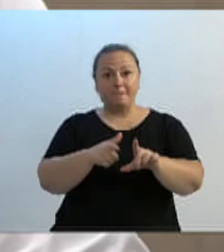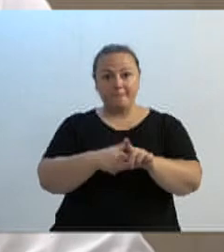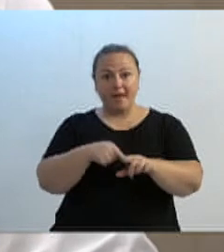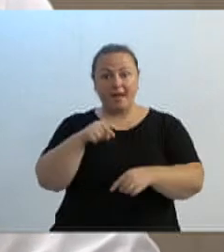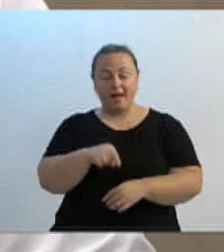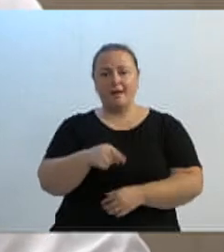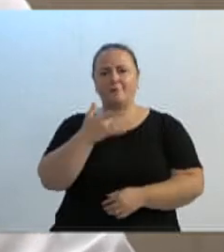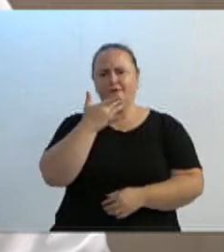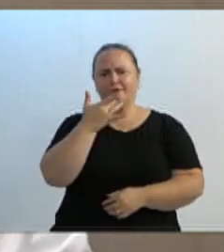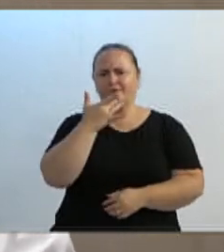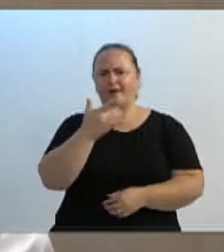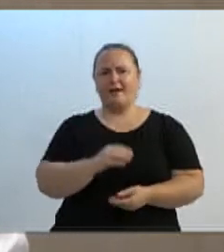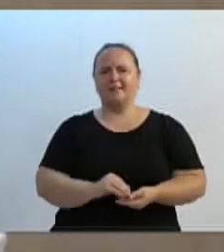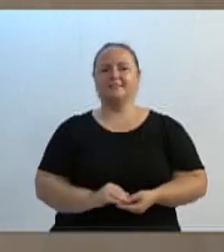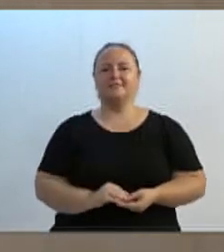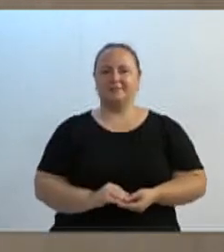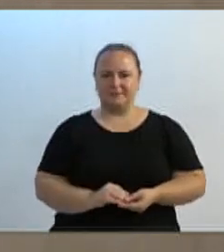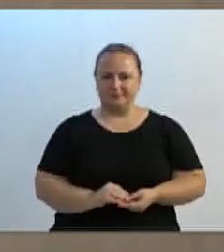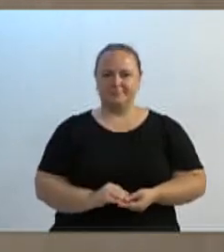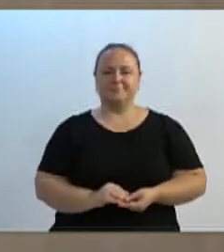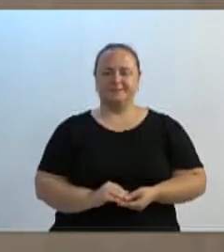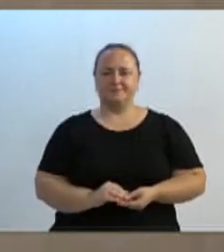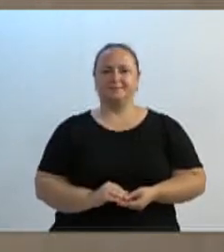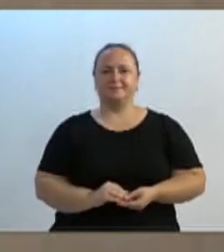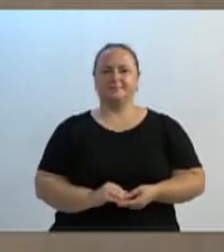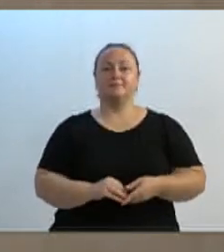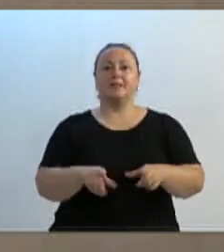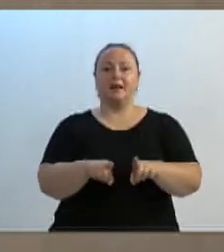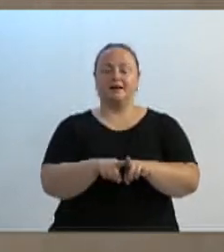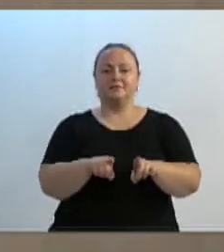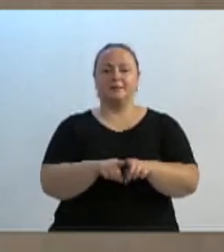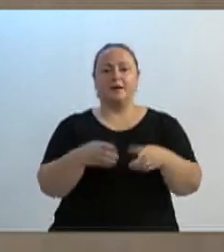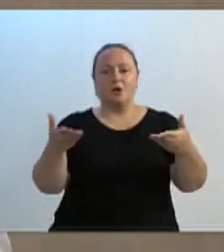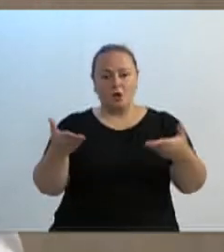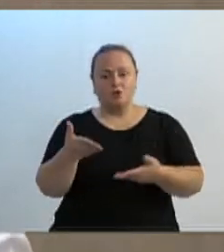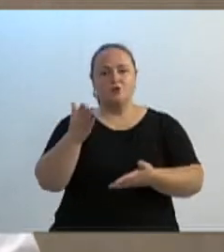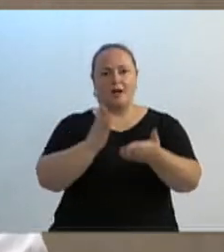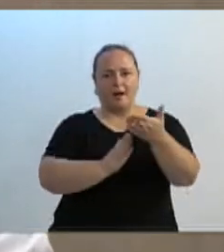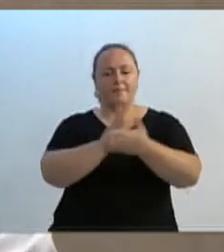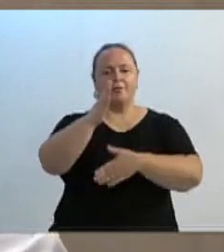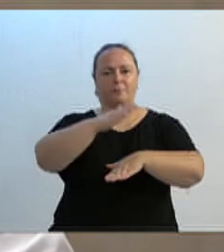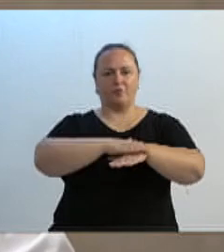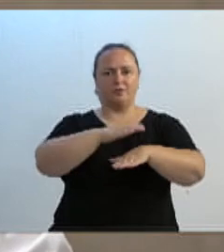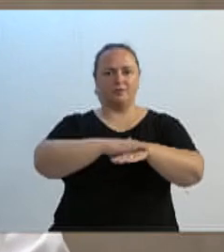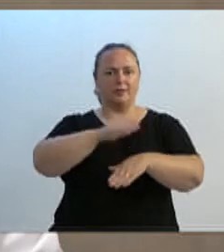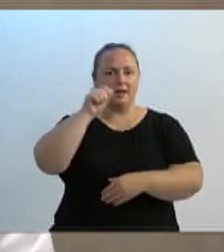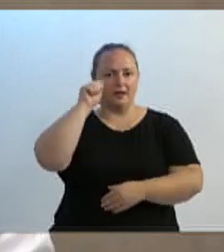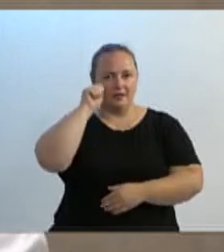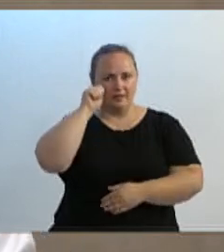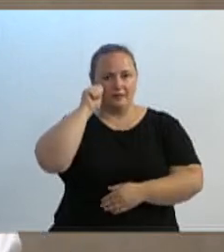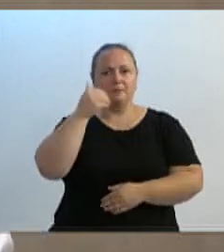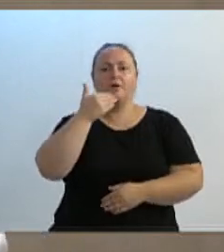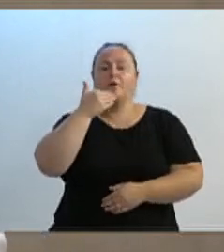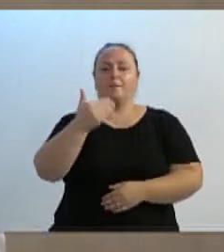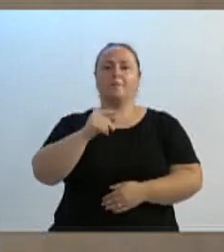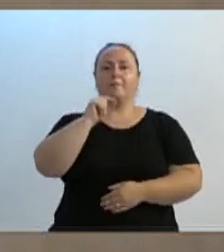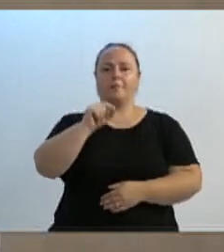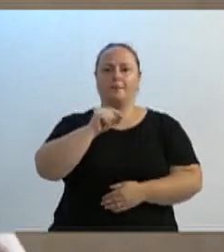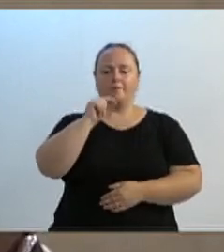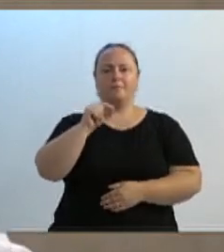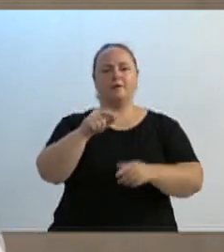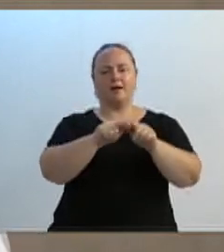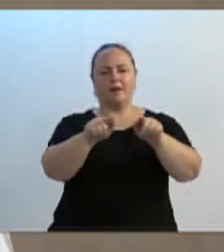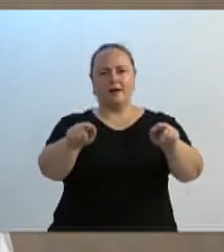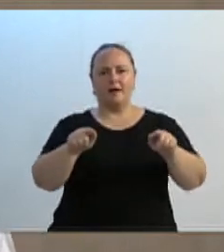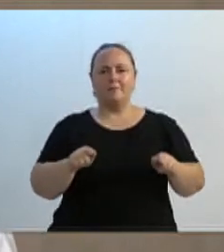um projeto que a Casa Legislativa aprovou hoje, de autoria do vereador Almir Vieira, vou pedir que o meu gabinete confeccione uma emenda solicitando